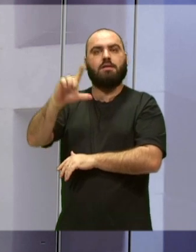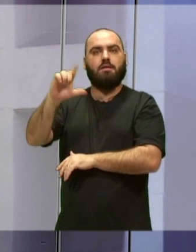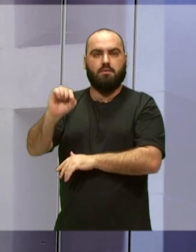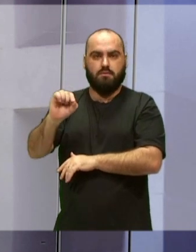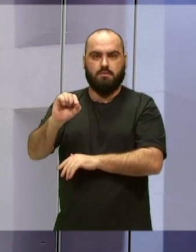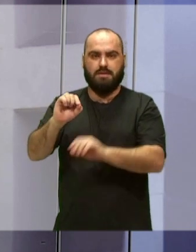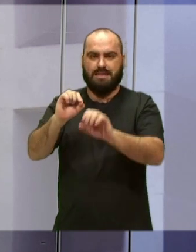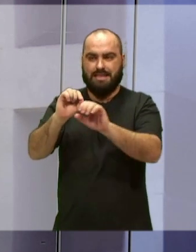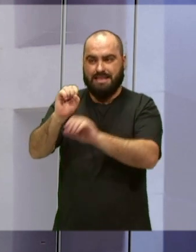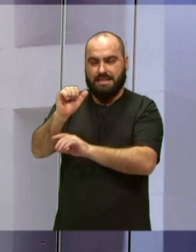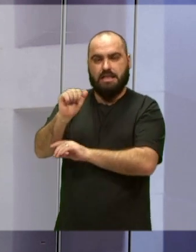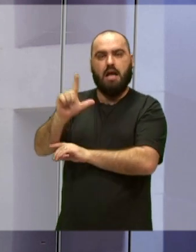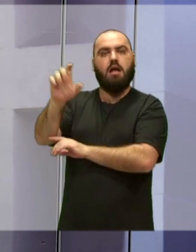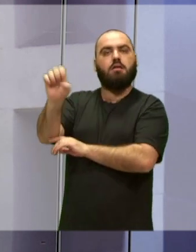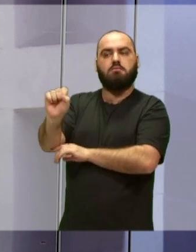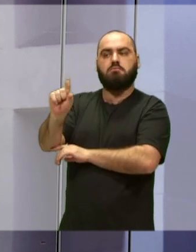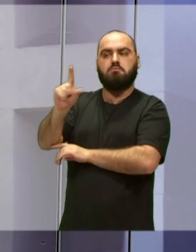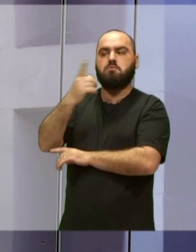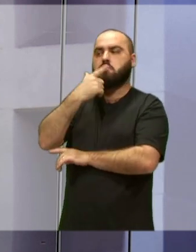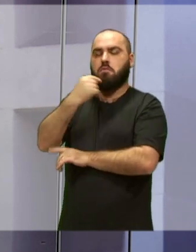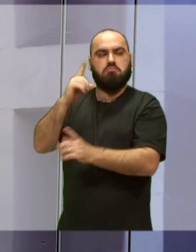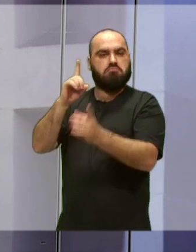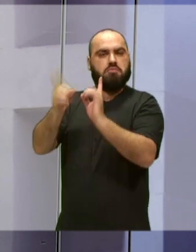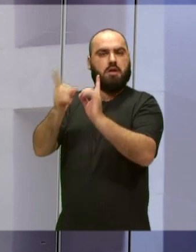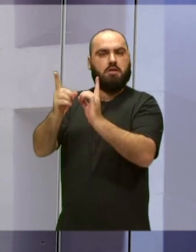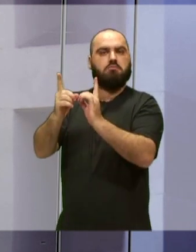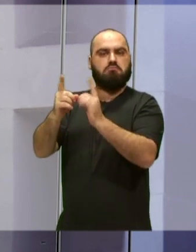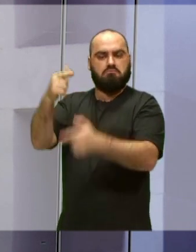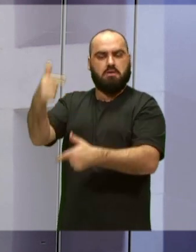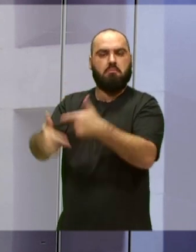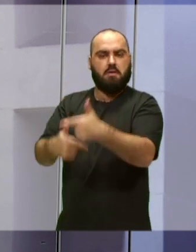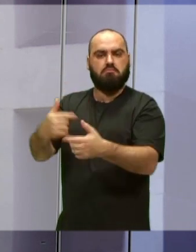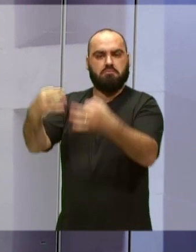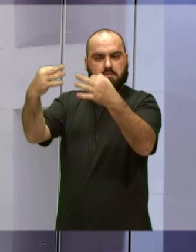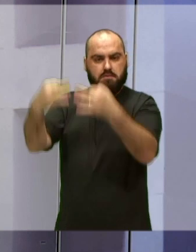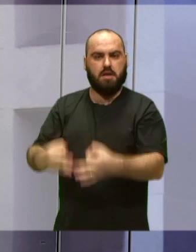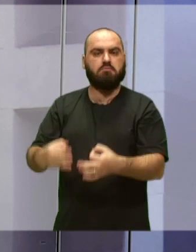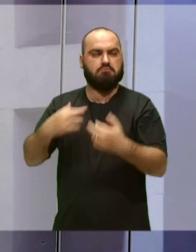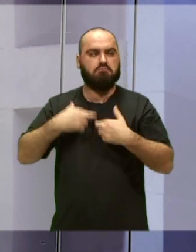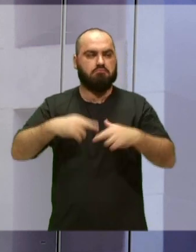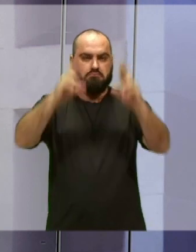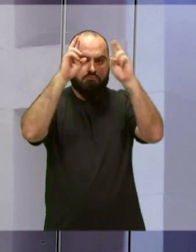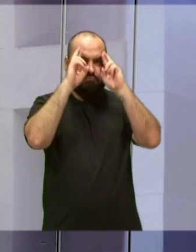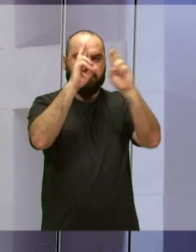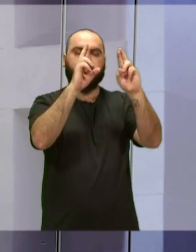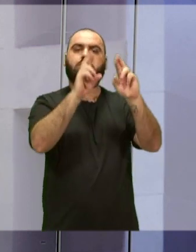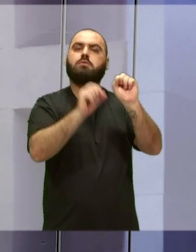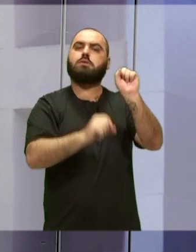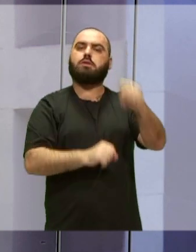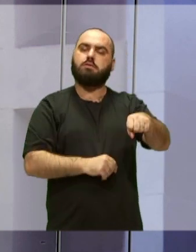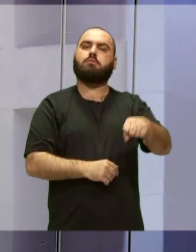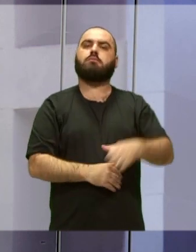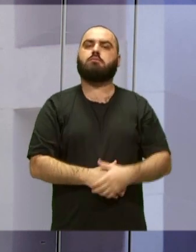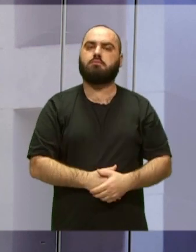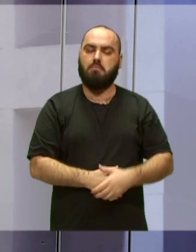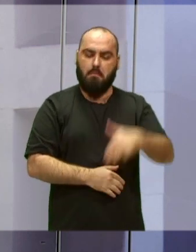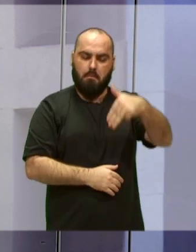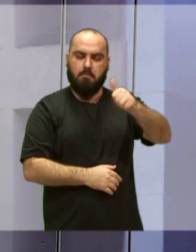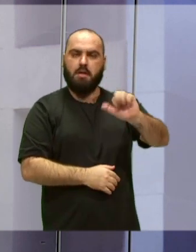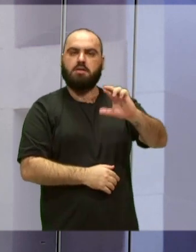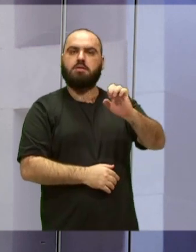que é um homem técnico um homem de gabarito que tem o meu respeito Marcelo Sales tem o meu